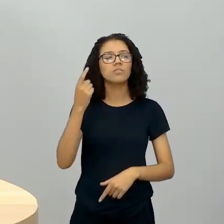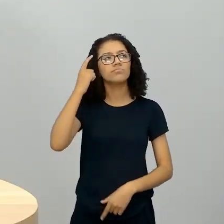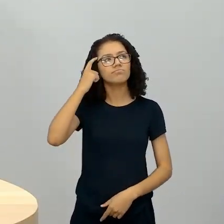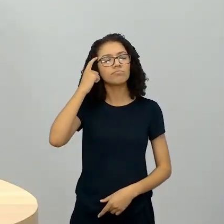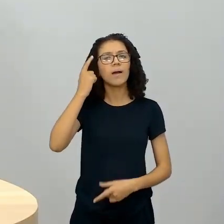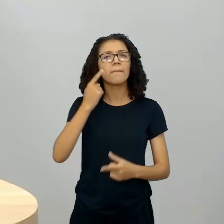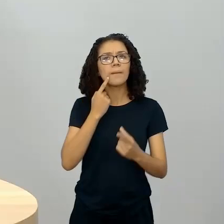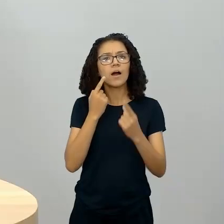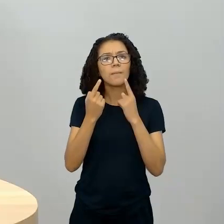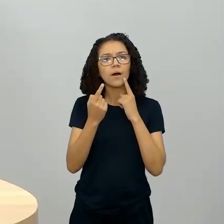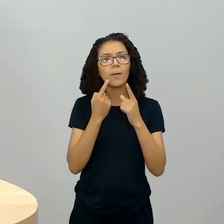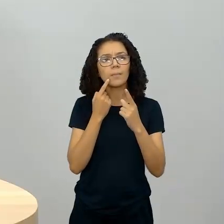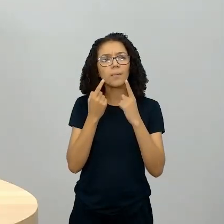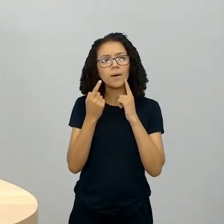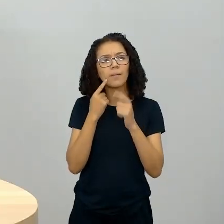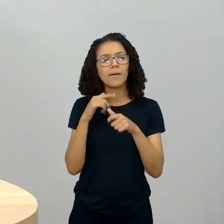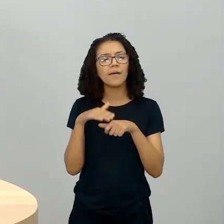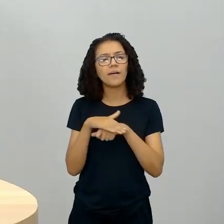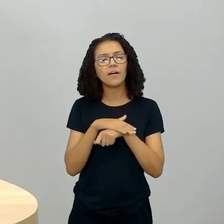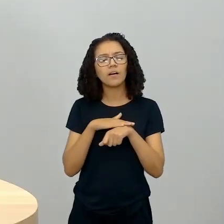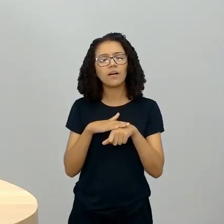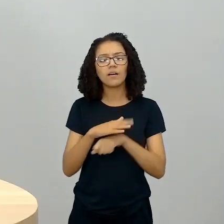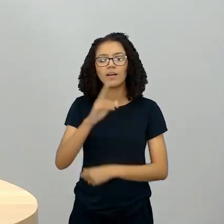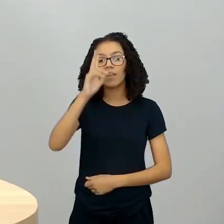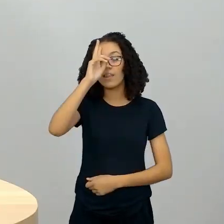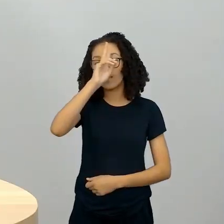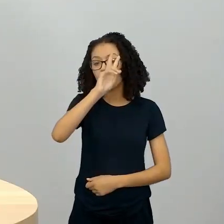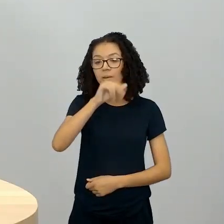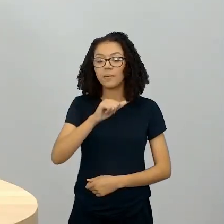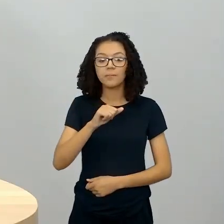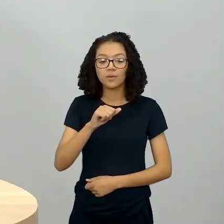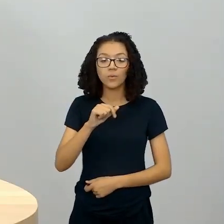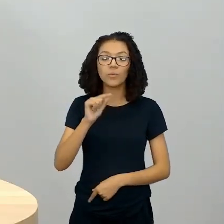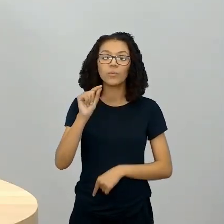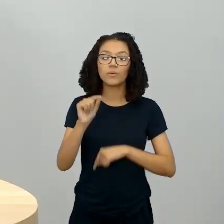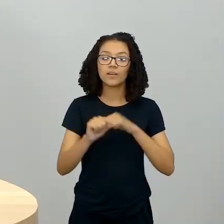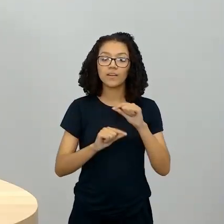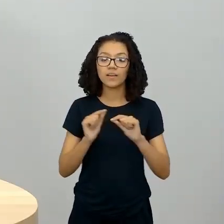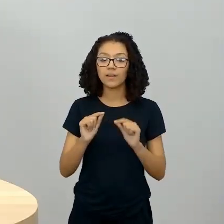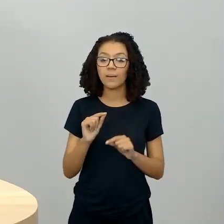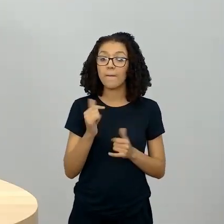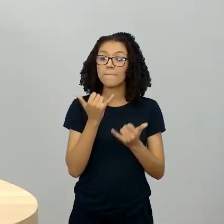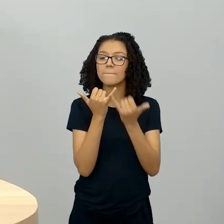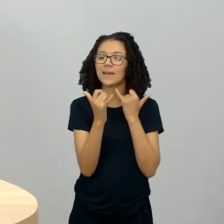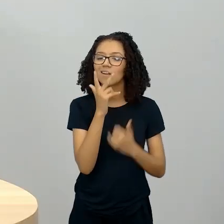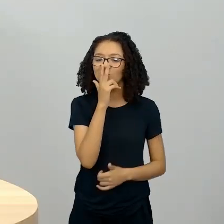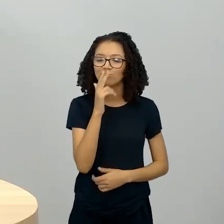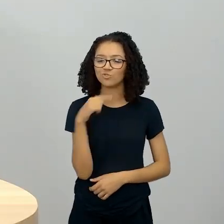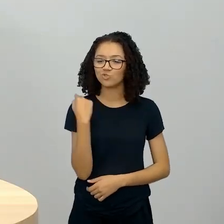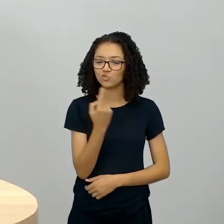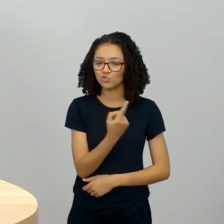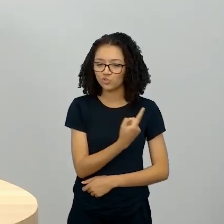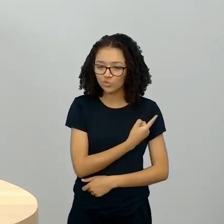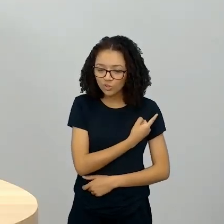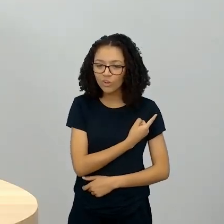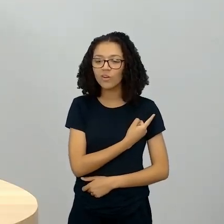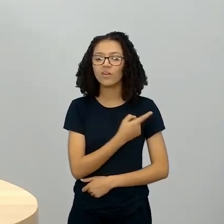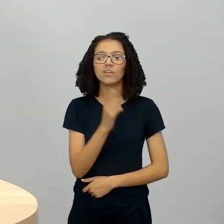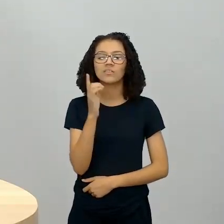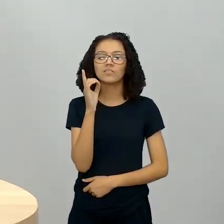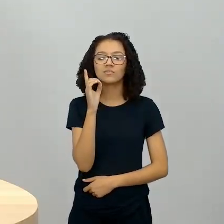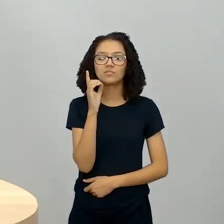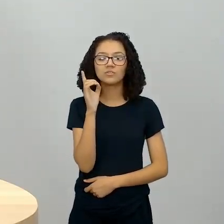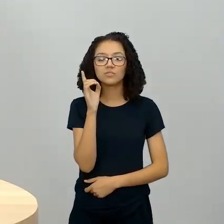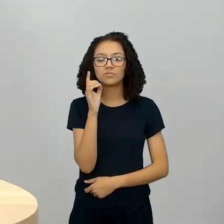você me lembrou do pensamento computacional, né? Isso. É muito semelhante quando a gente utiliza